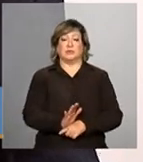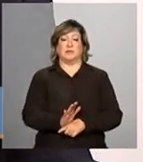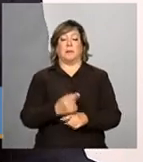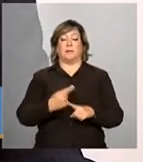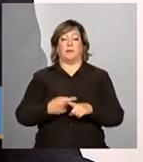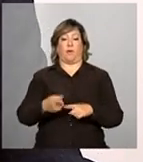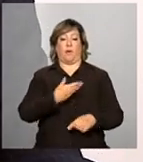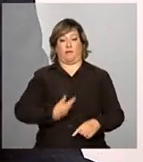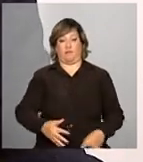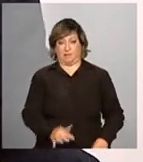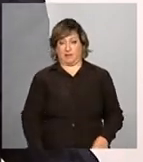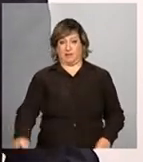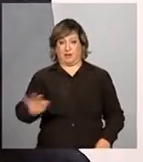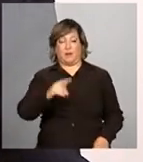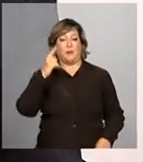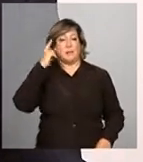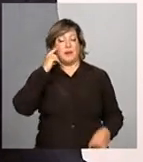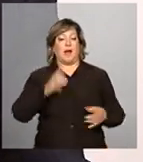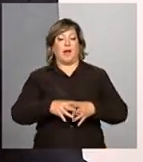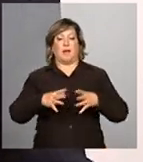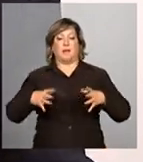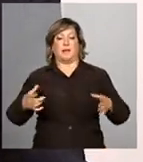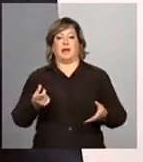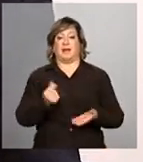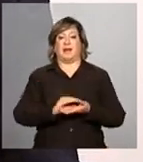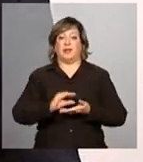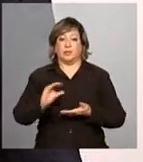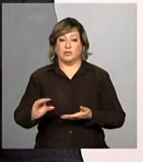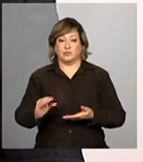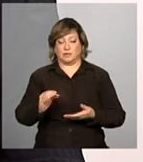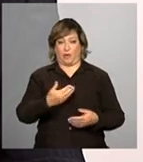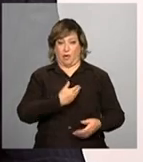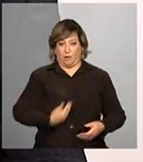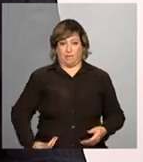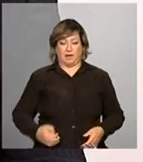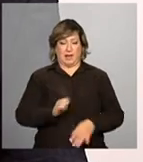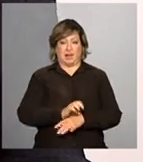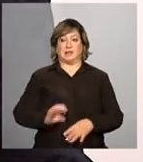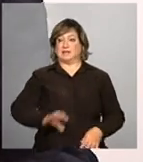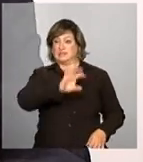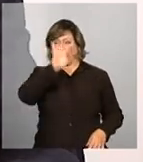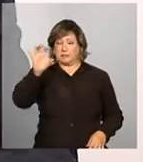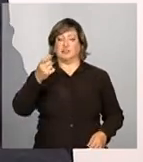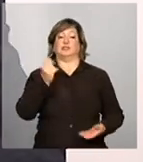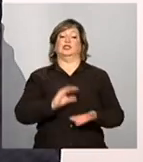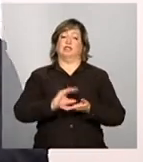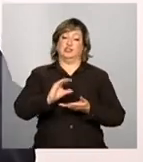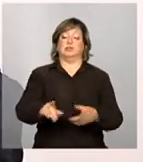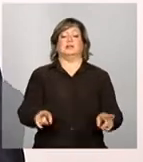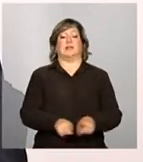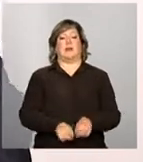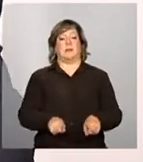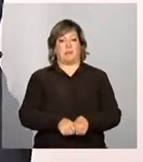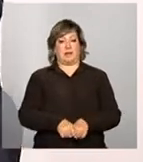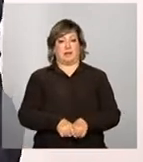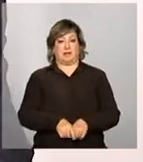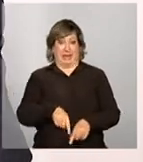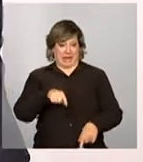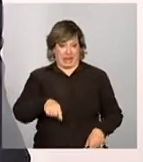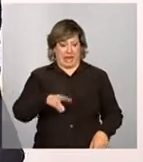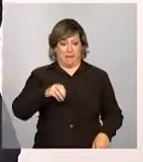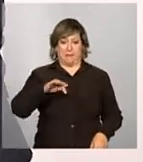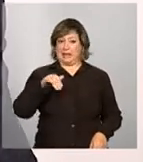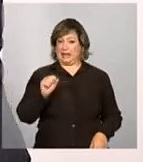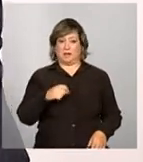em ampliar recurso nesse aspecto os governos estaduais preciso entrar com recurso nesse aspecto Então se essas metas vão sendo cumpridas